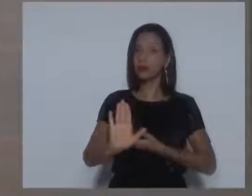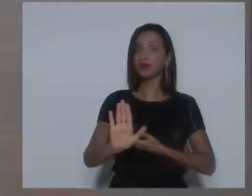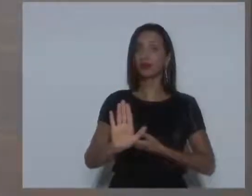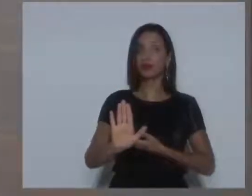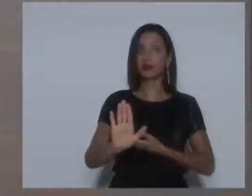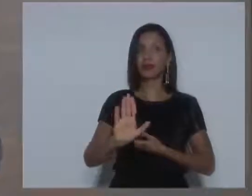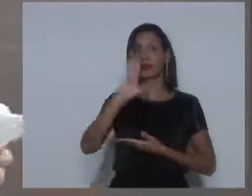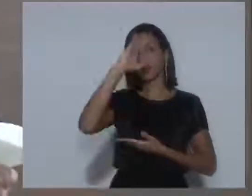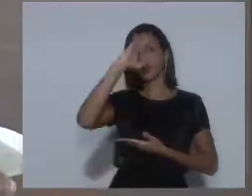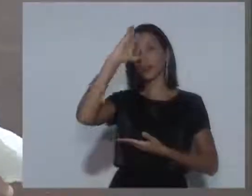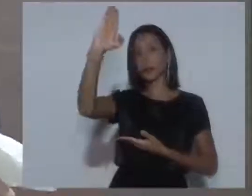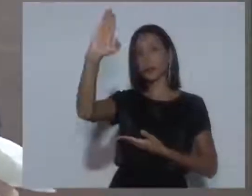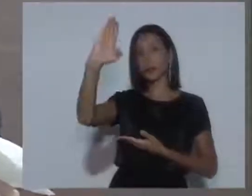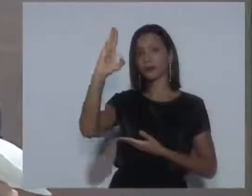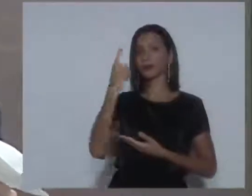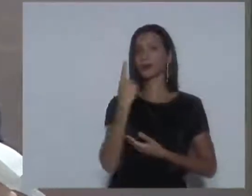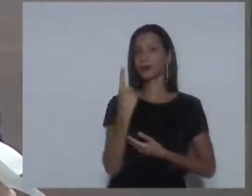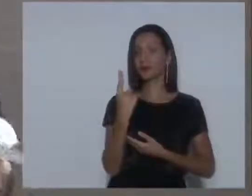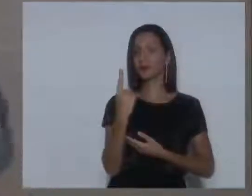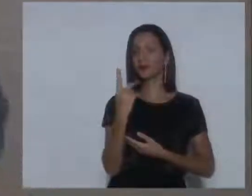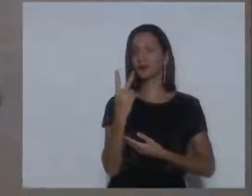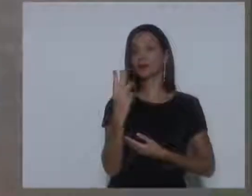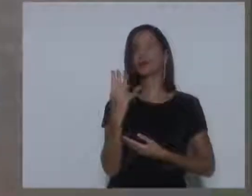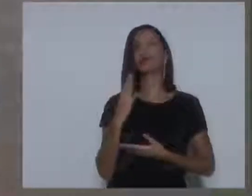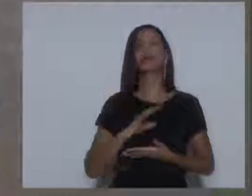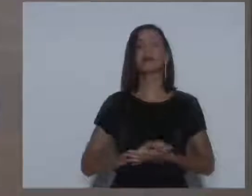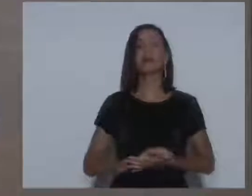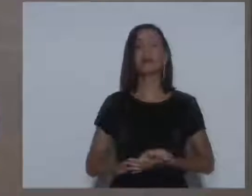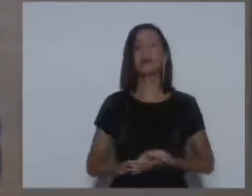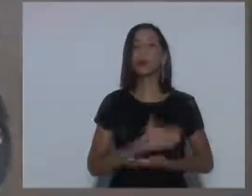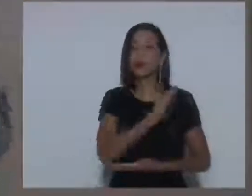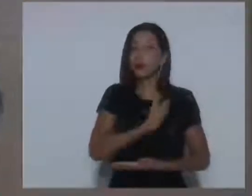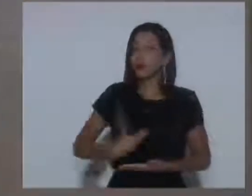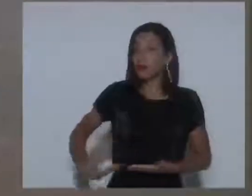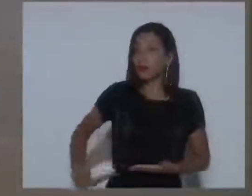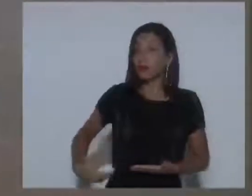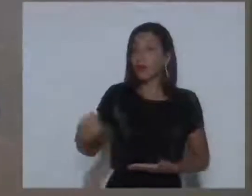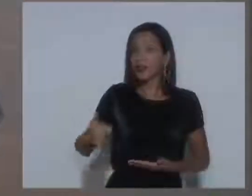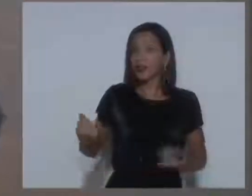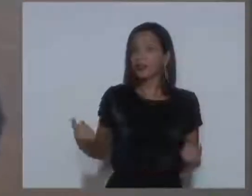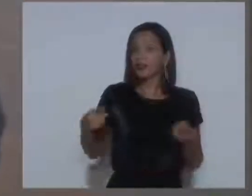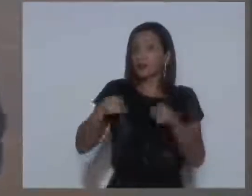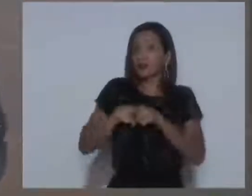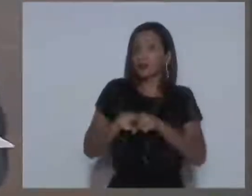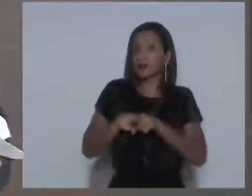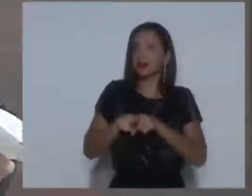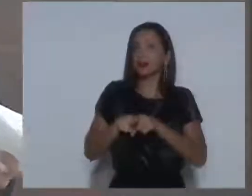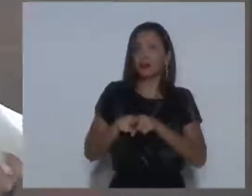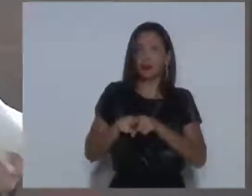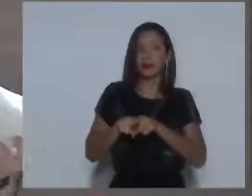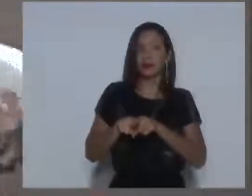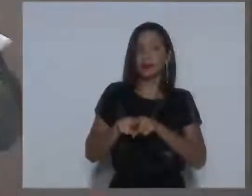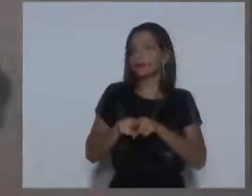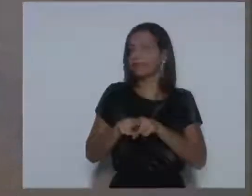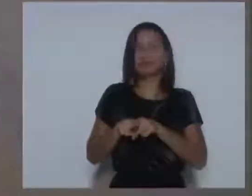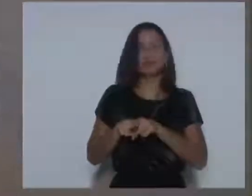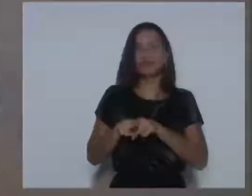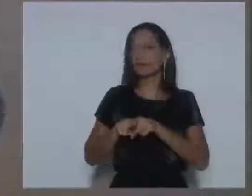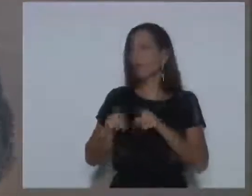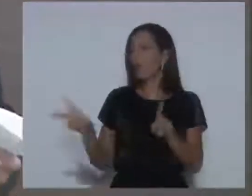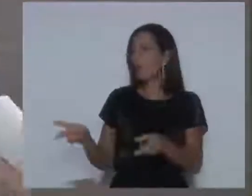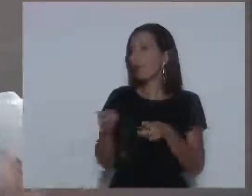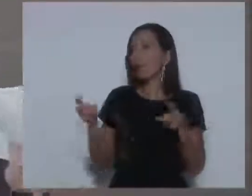algumas ressalvas, né? Uma de que o governo de Vinhedo deve fazer parceria, né? E não